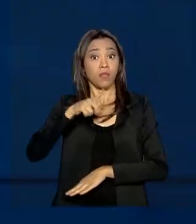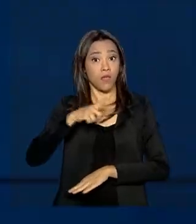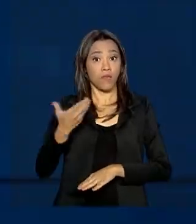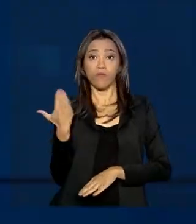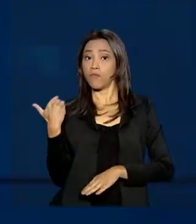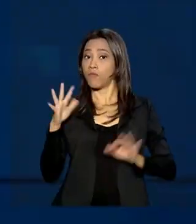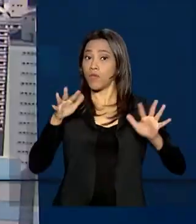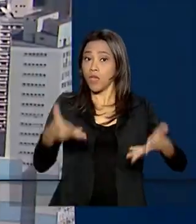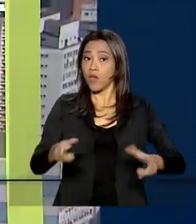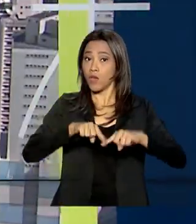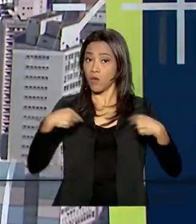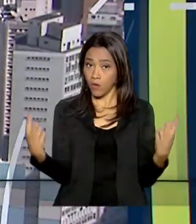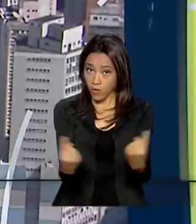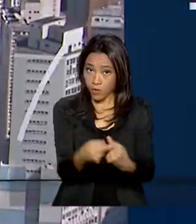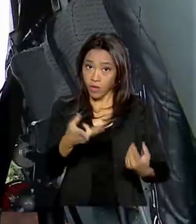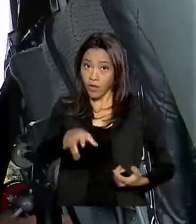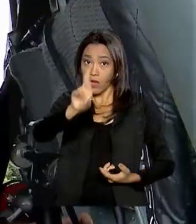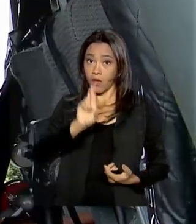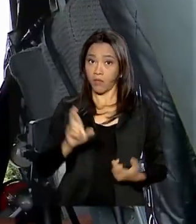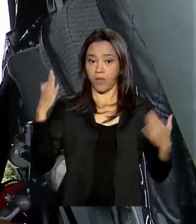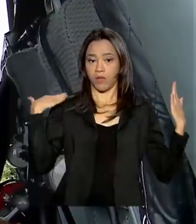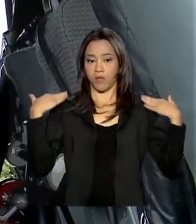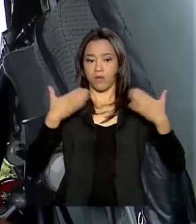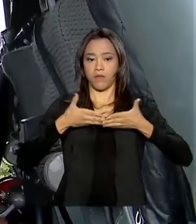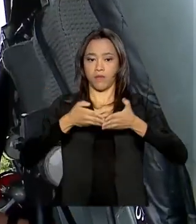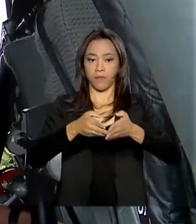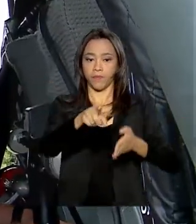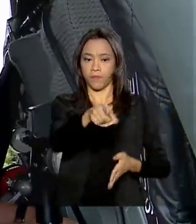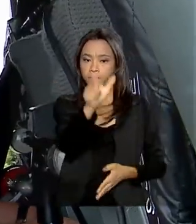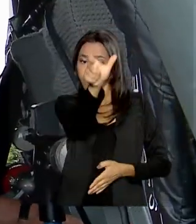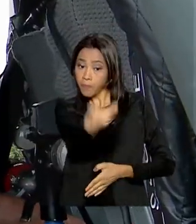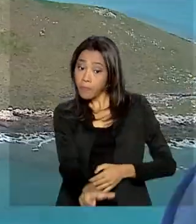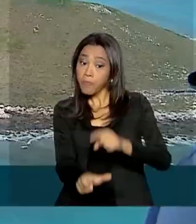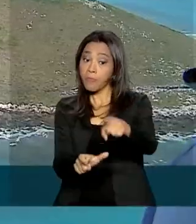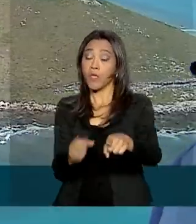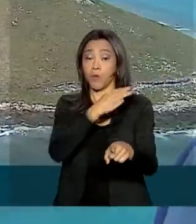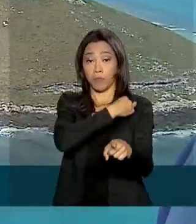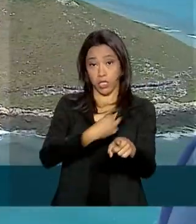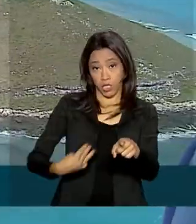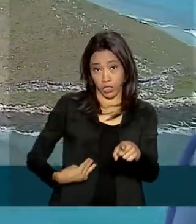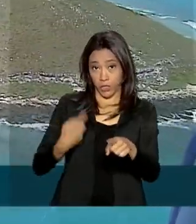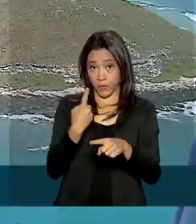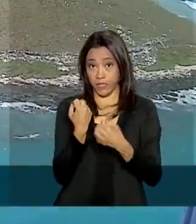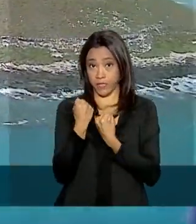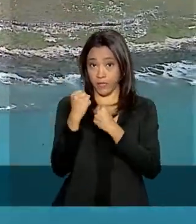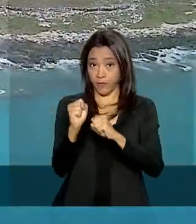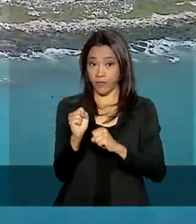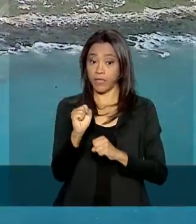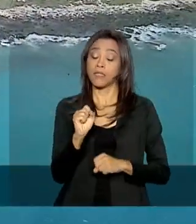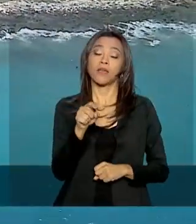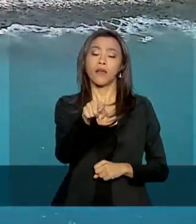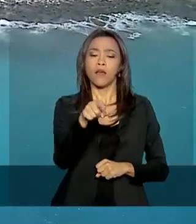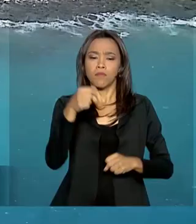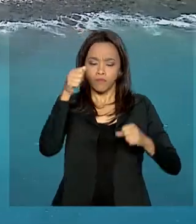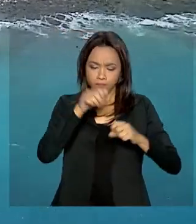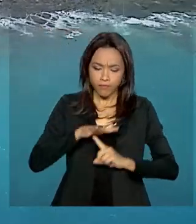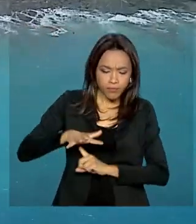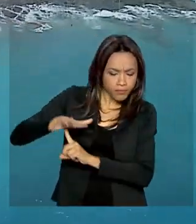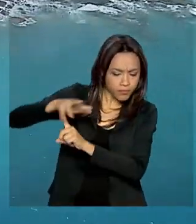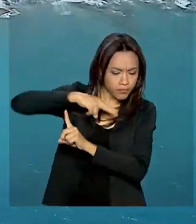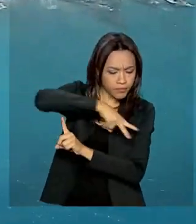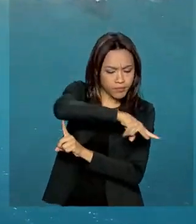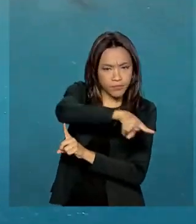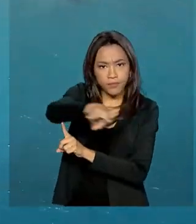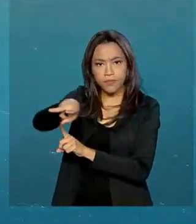representantes da Marinha. O ministro da Defesa sobrevoou o arquipélago de Abrólios, no litoral sul da